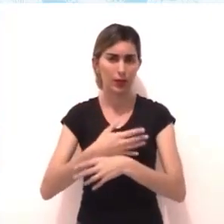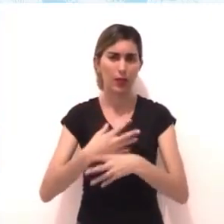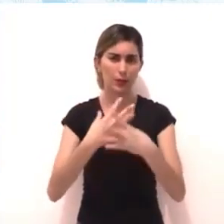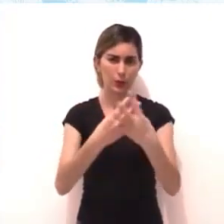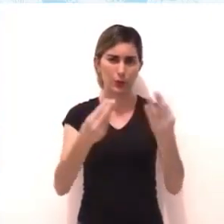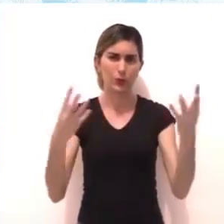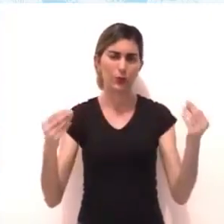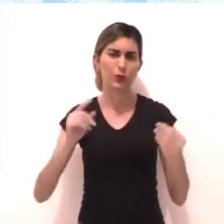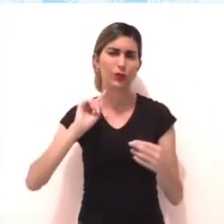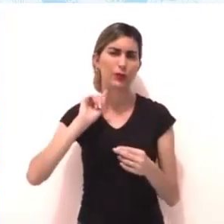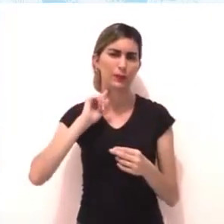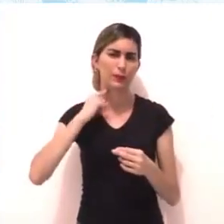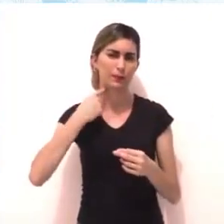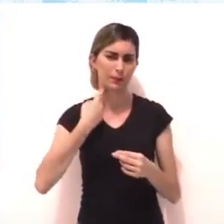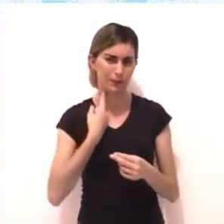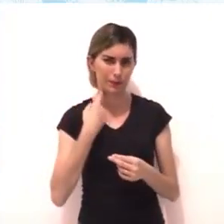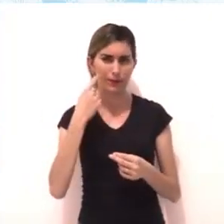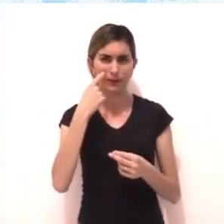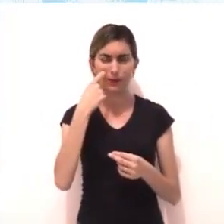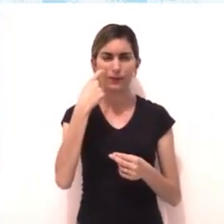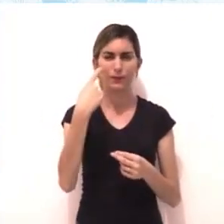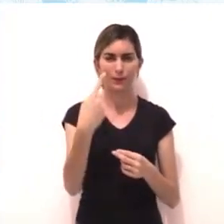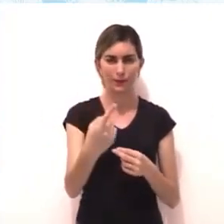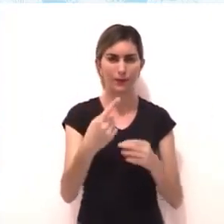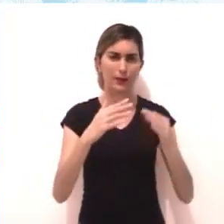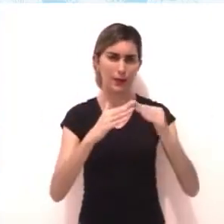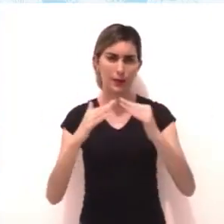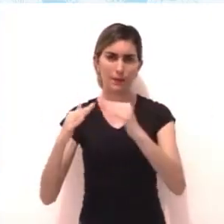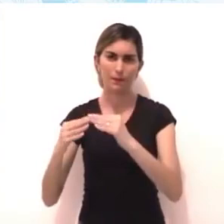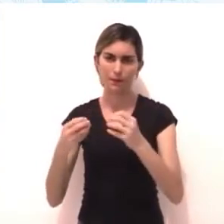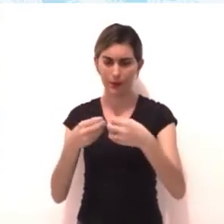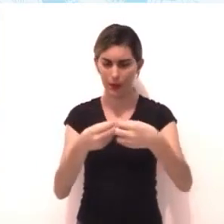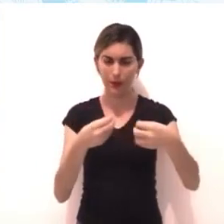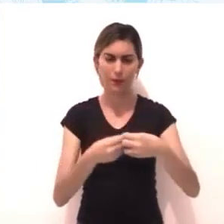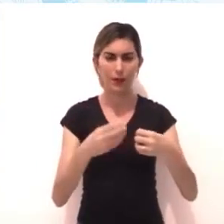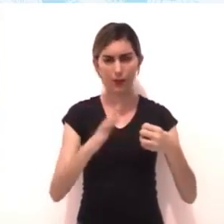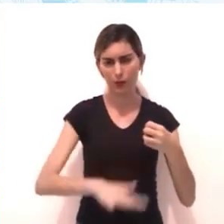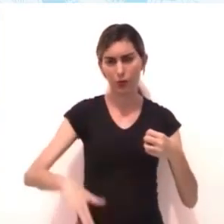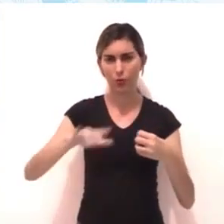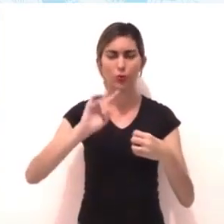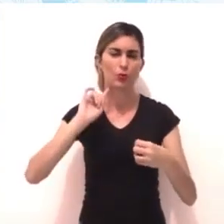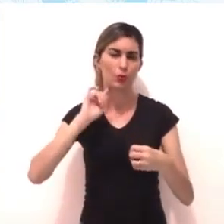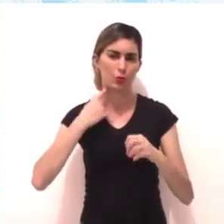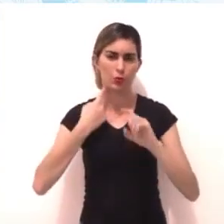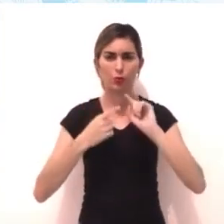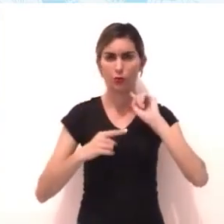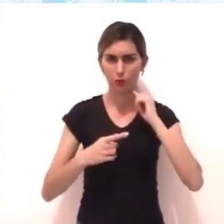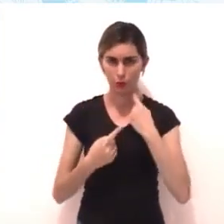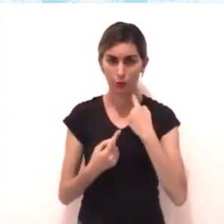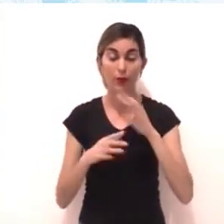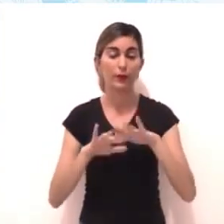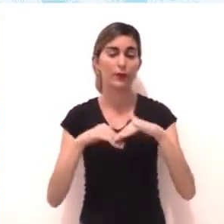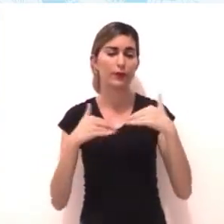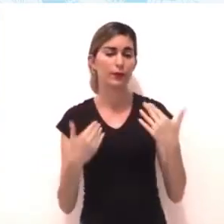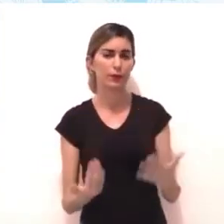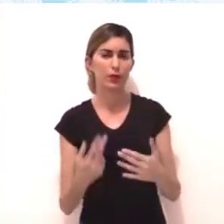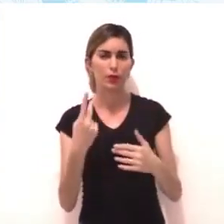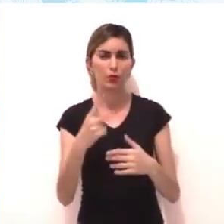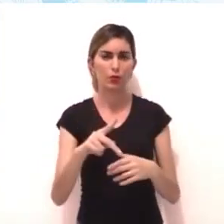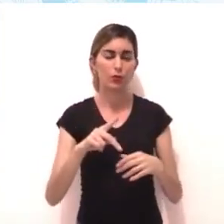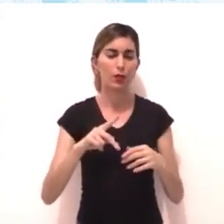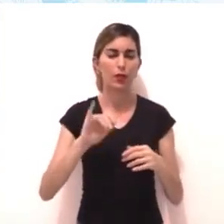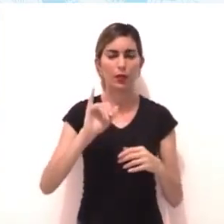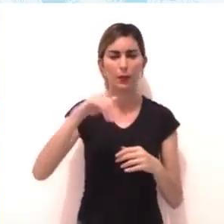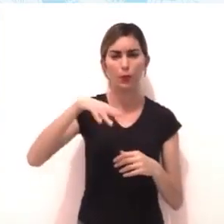muita poluição, se você mora perto de uma região onde tem muitos poluentes, então a sua imunidade